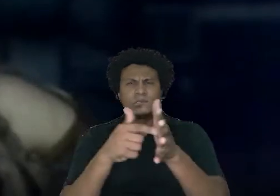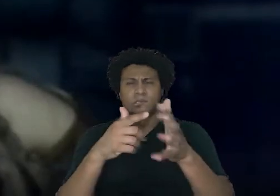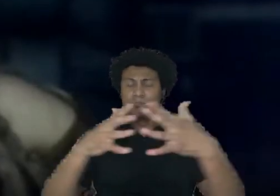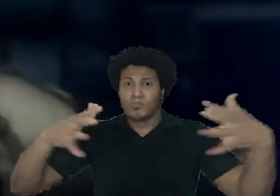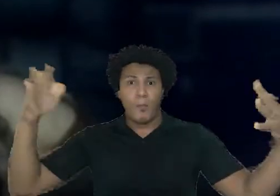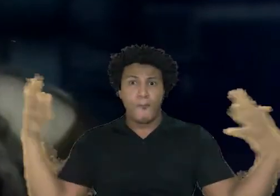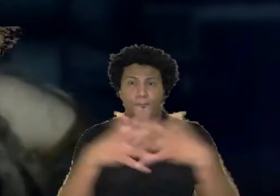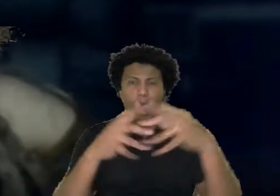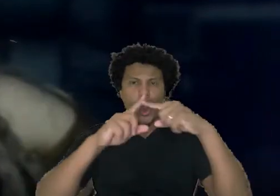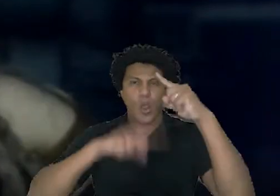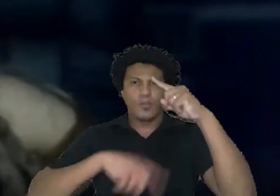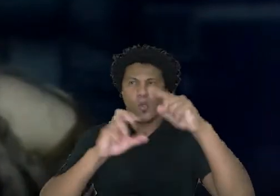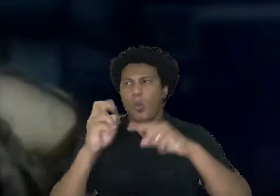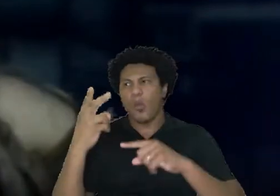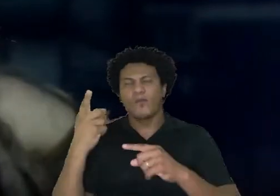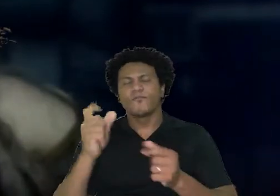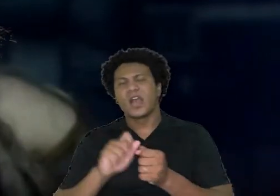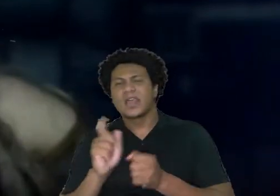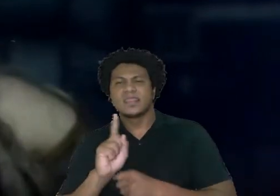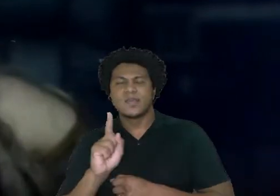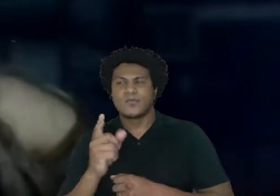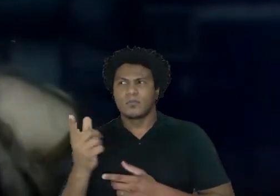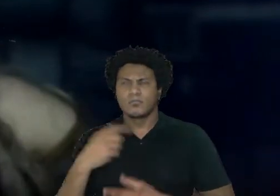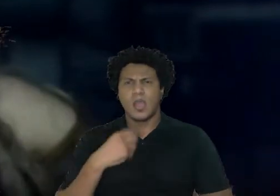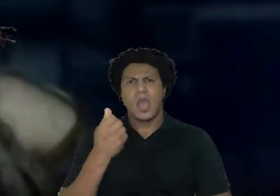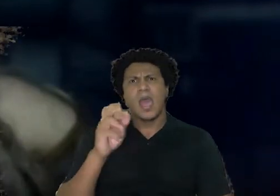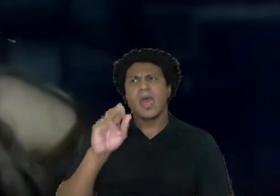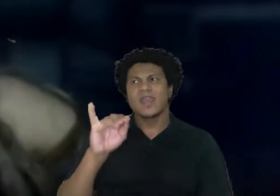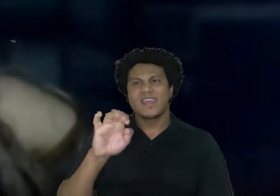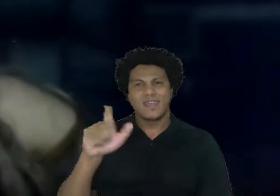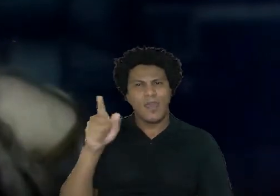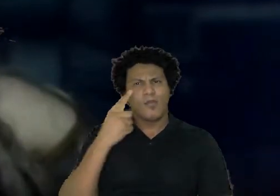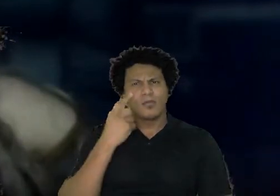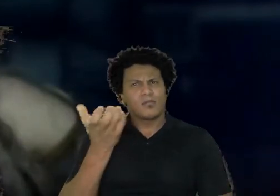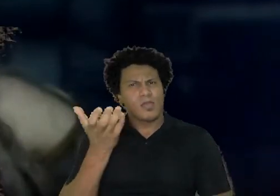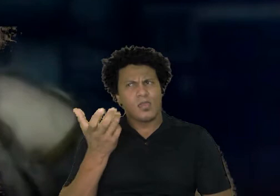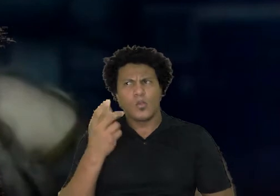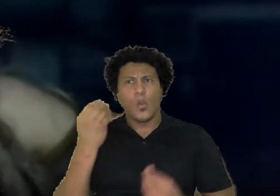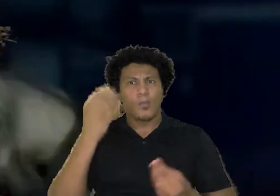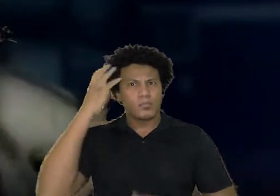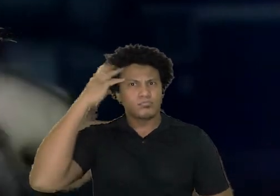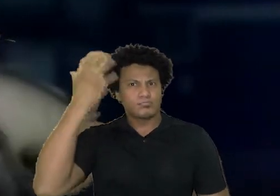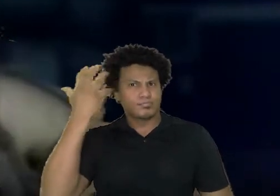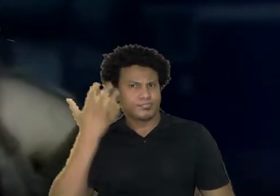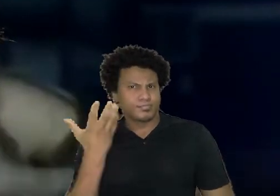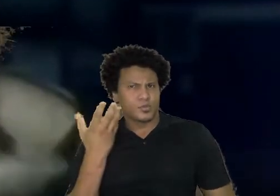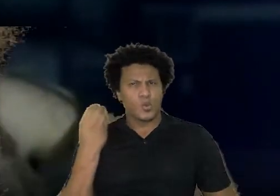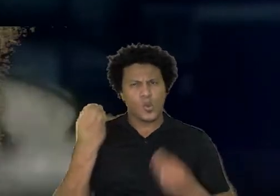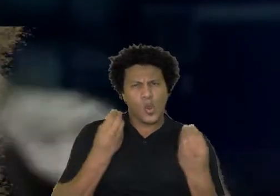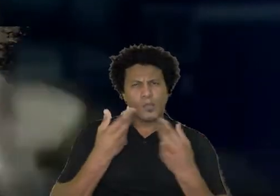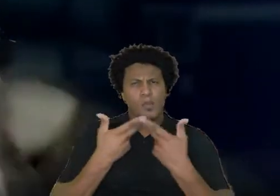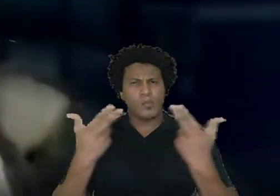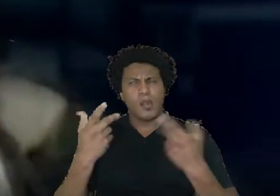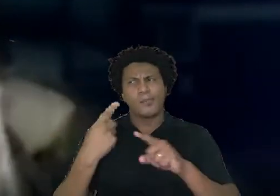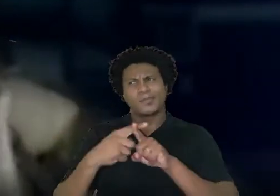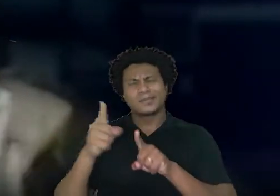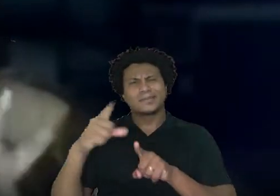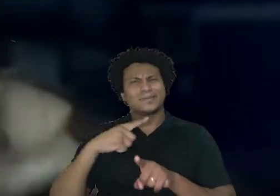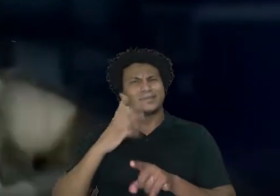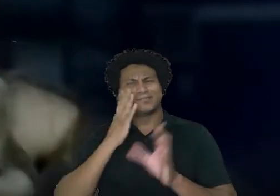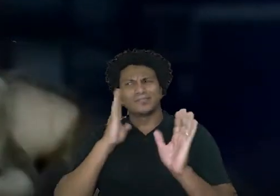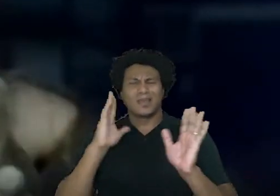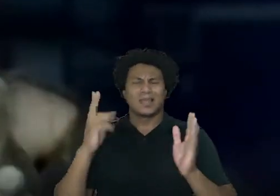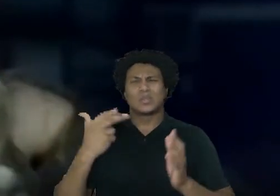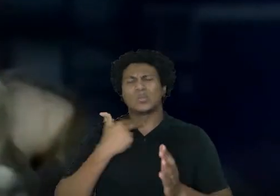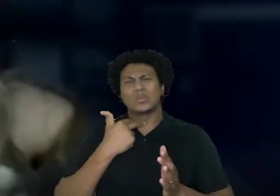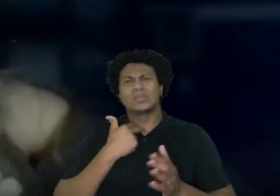aí eu ficava pensando, ou a gente faz uma confusão muito doida nessas Libras aí, ou a gente não faz, né? E aí o Ariel,